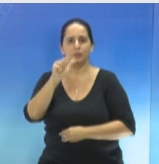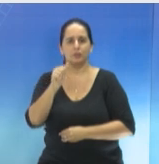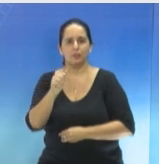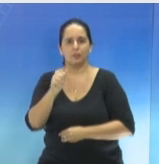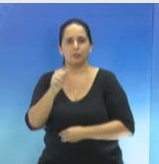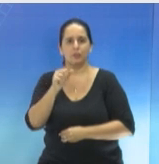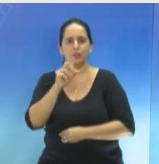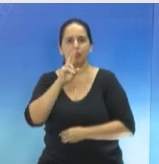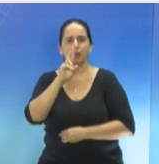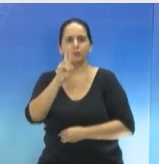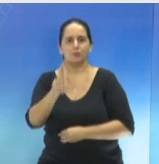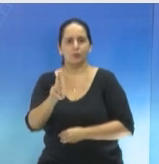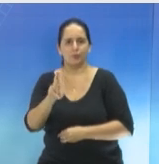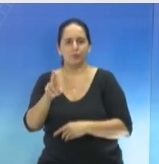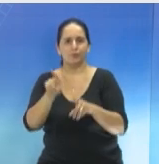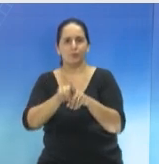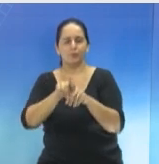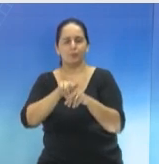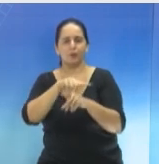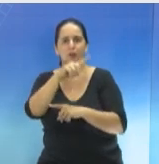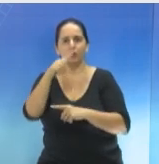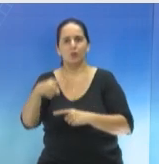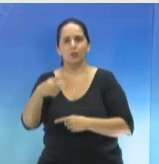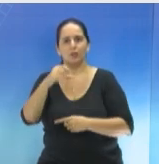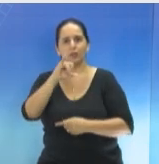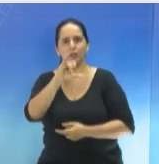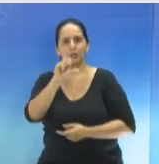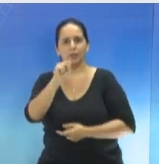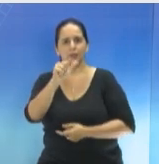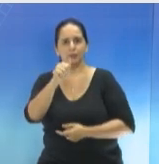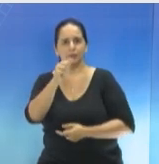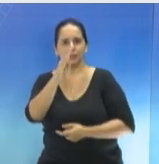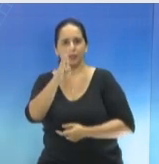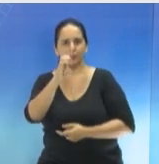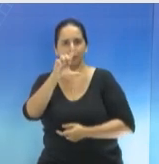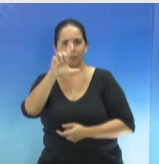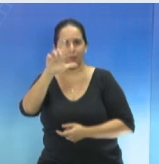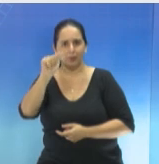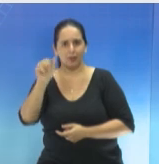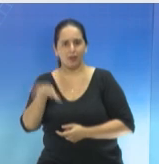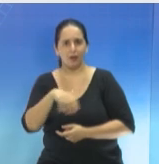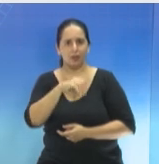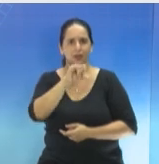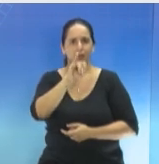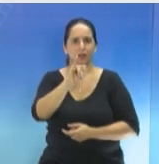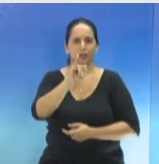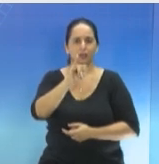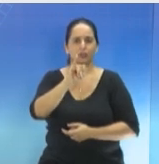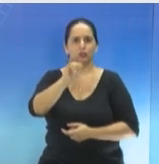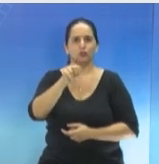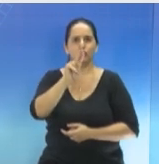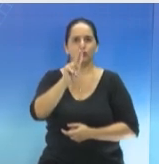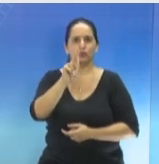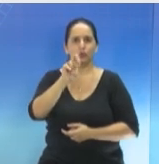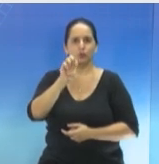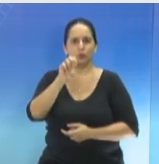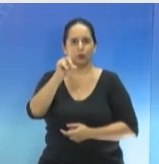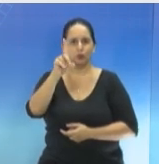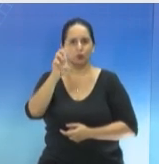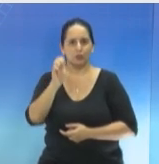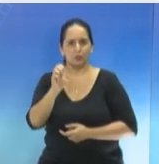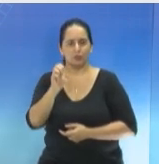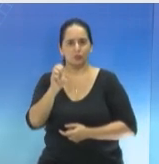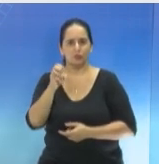completou. Isabela Afonsina, Idália, Jurete, Deolinda foram mestras. O